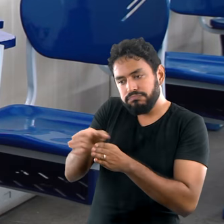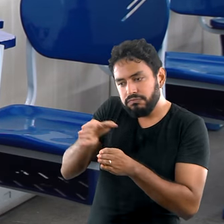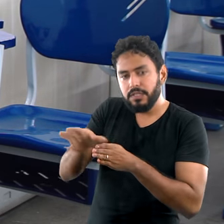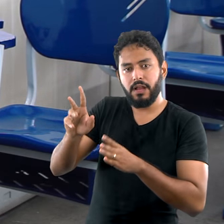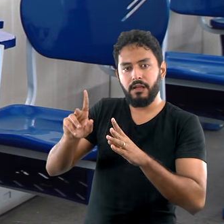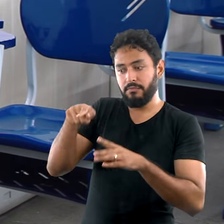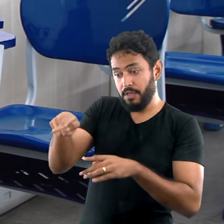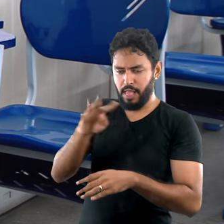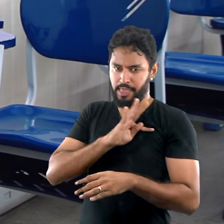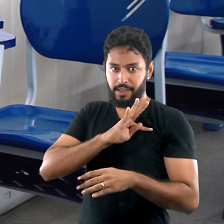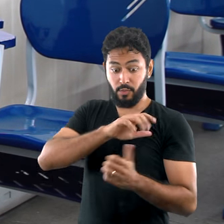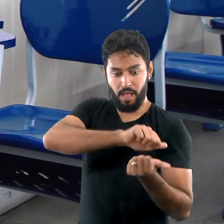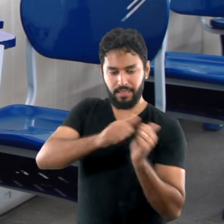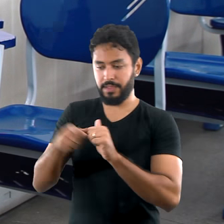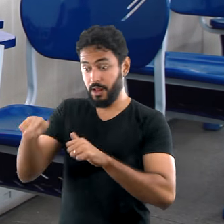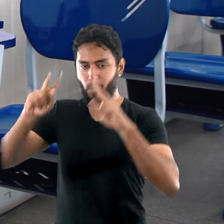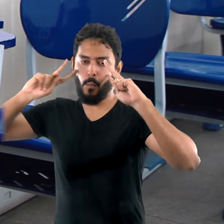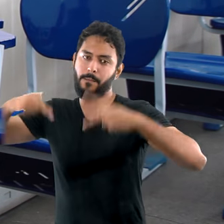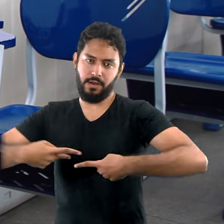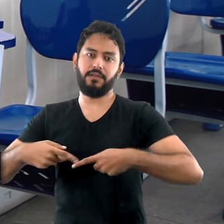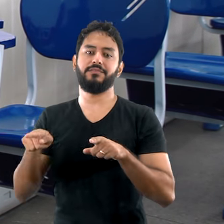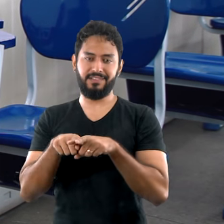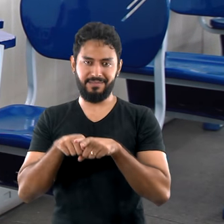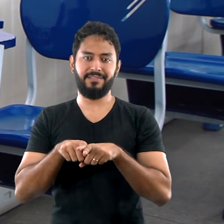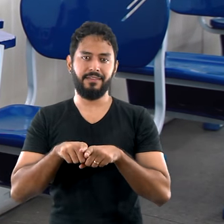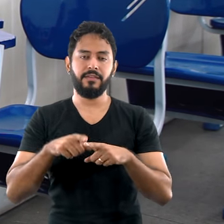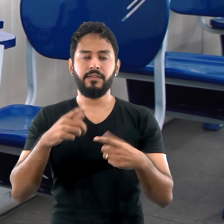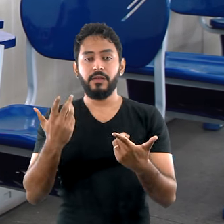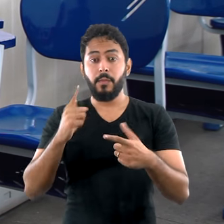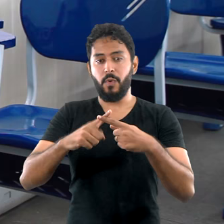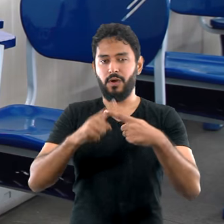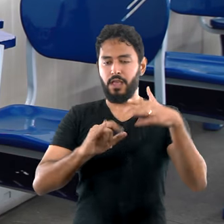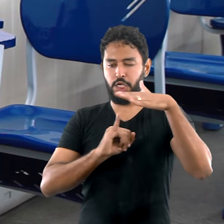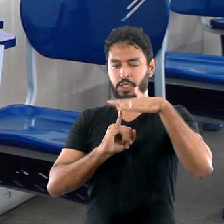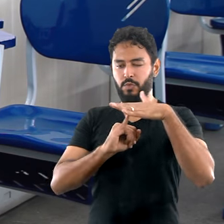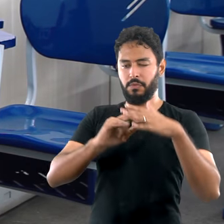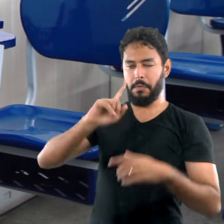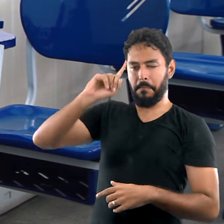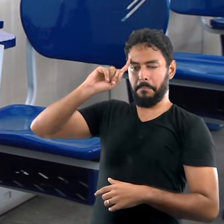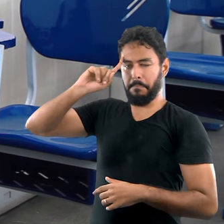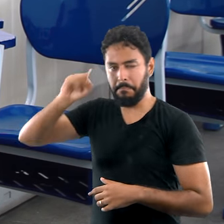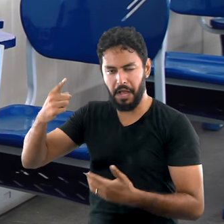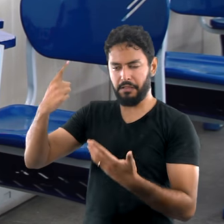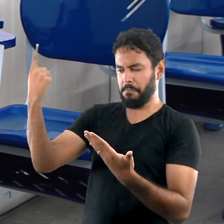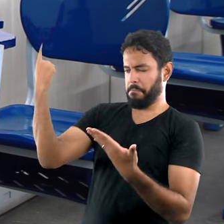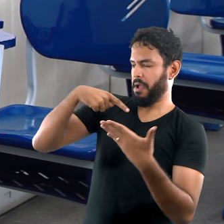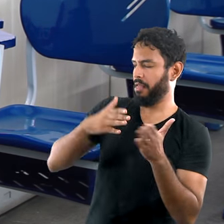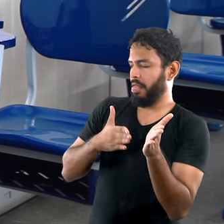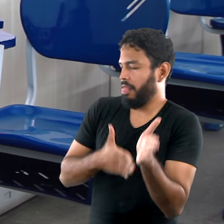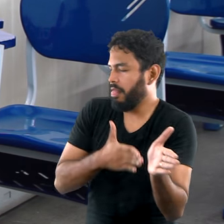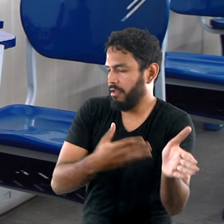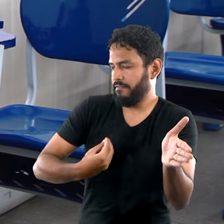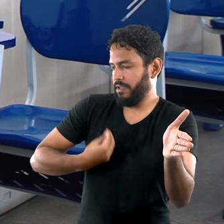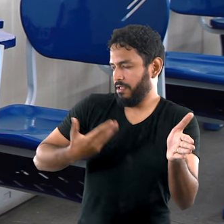esse técnico ser humano. Ou seja, a função do Instituto não é traçar a sua vida, não é traçar o